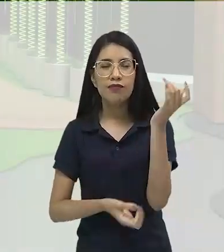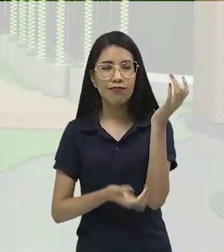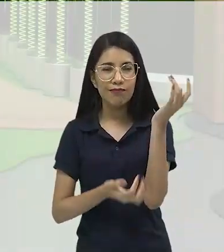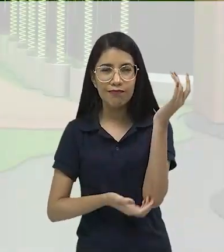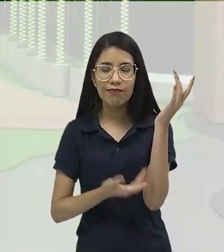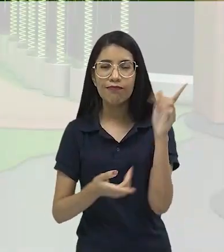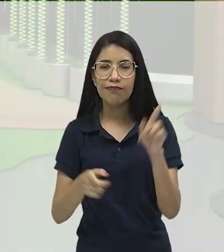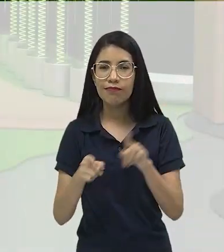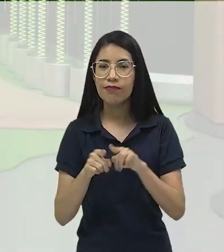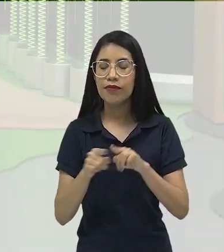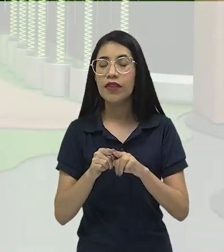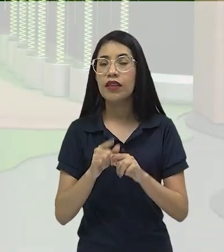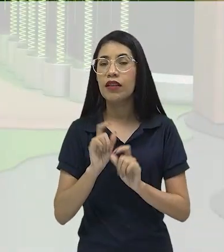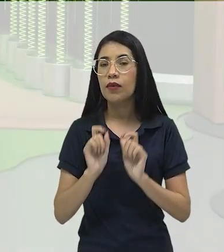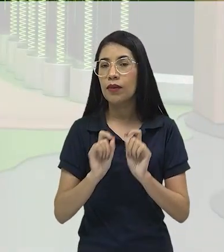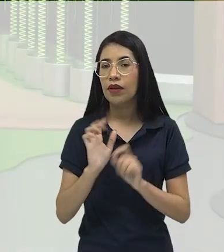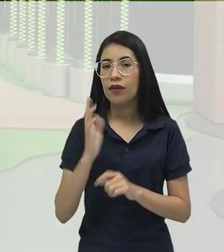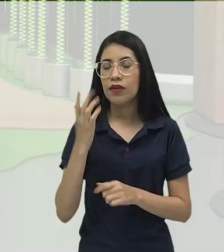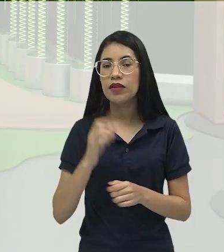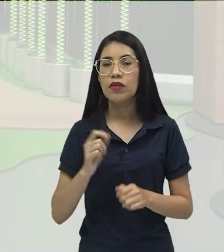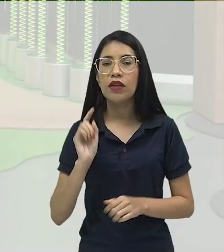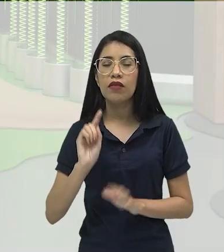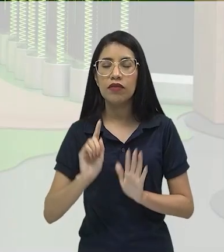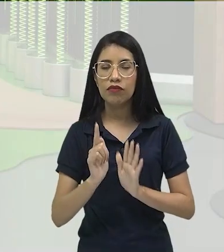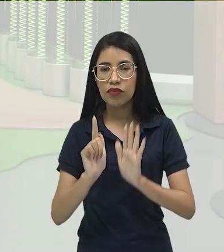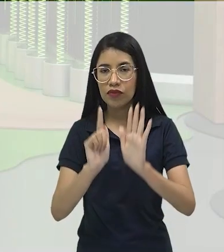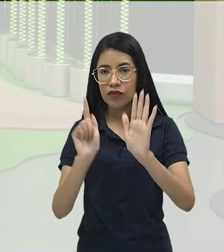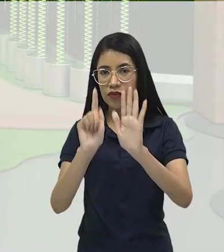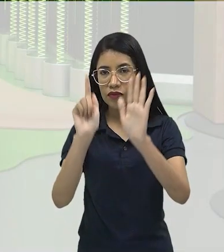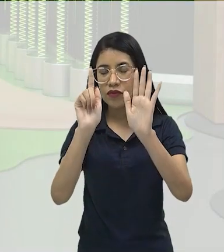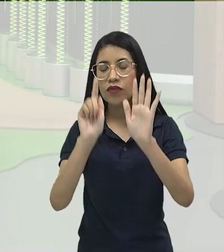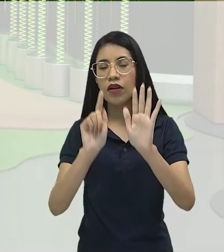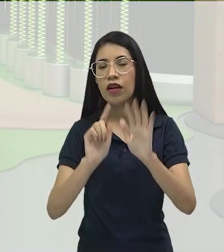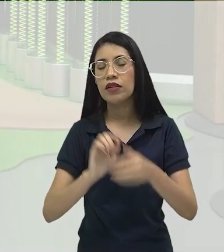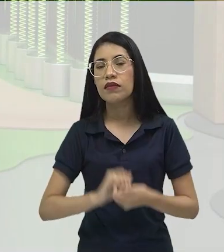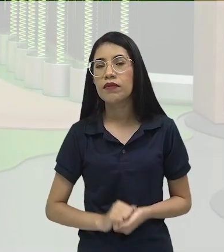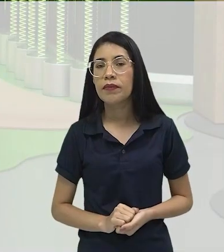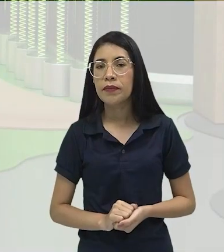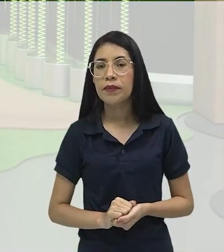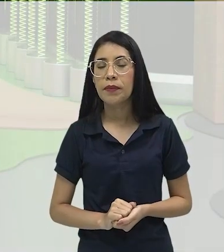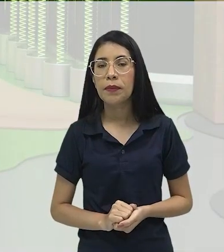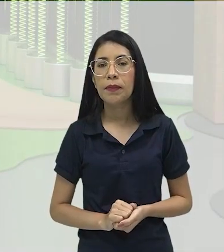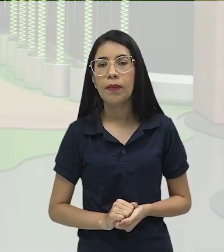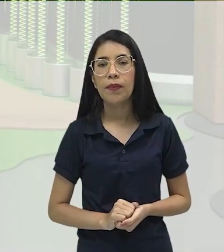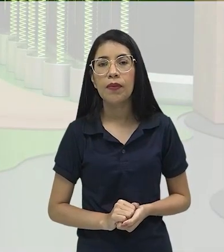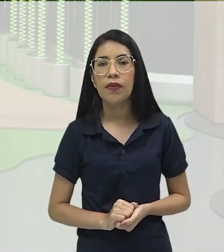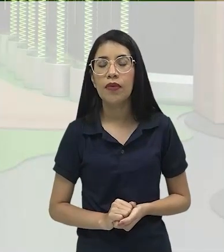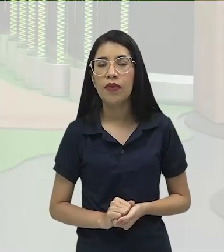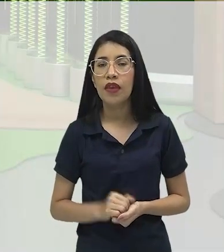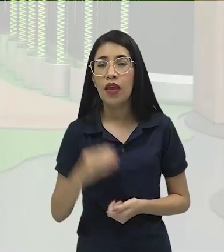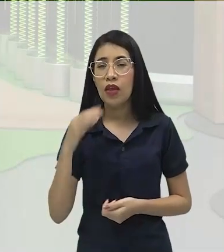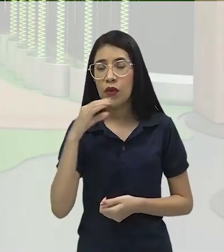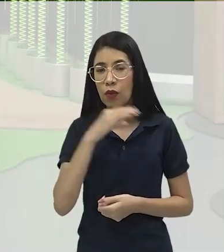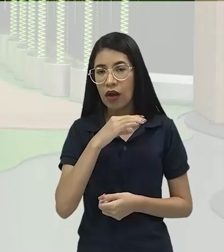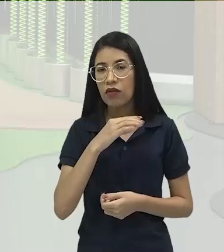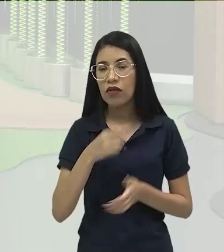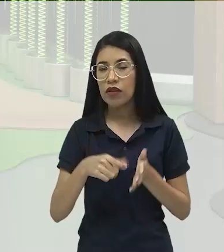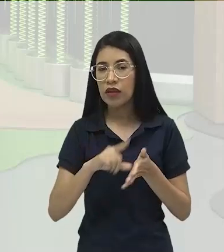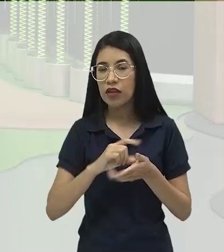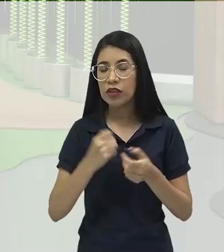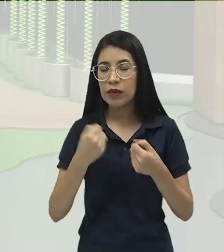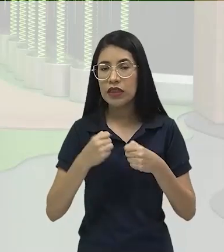aí uma grande quantidade de gases sendo emitido e aquele calor que precisava